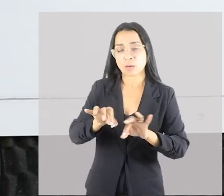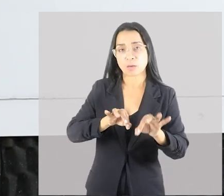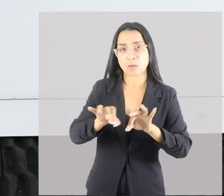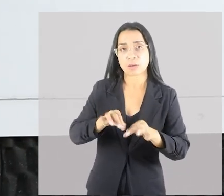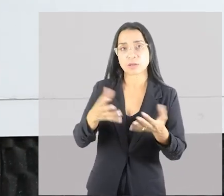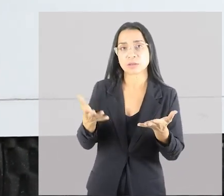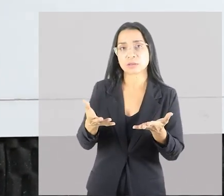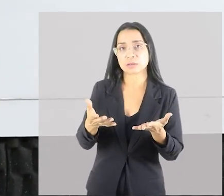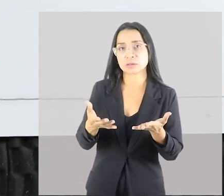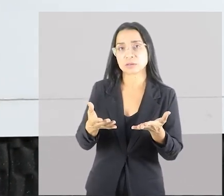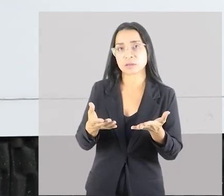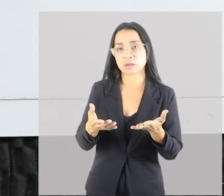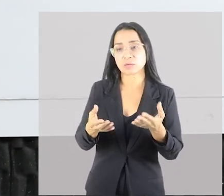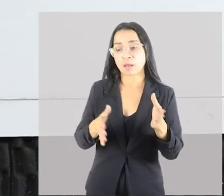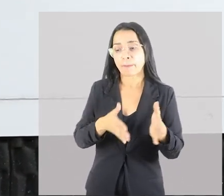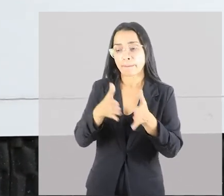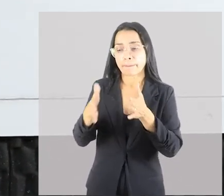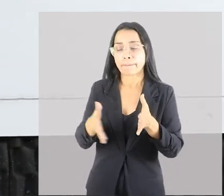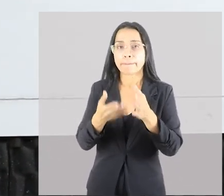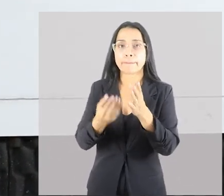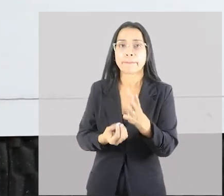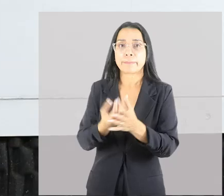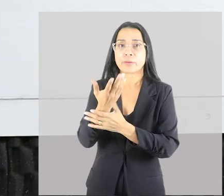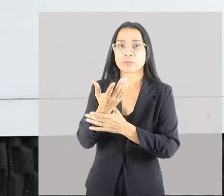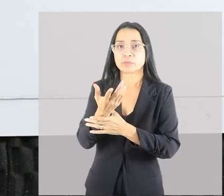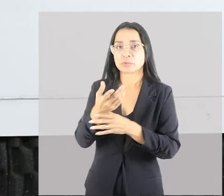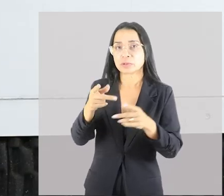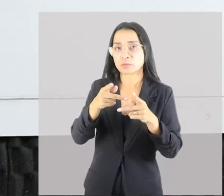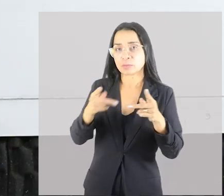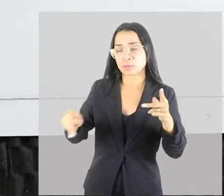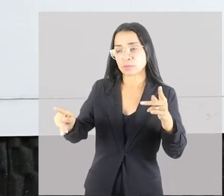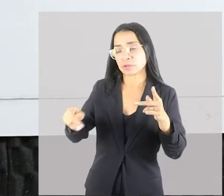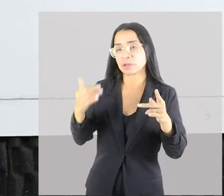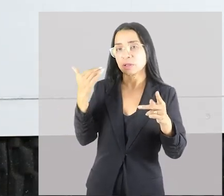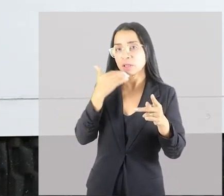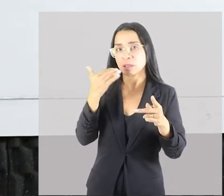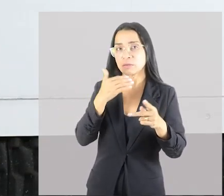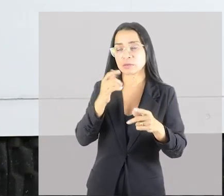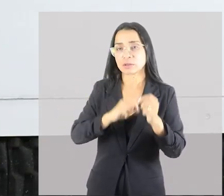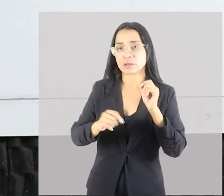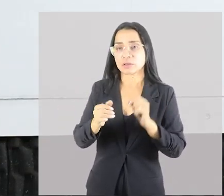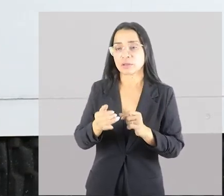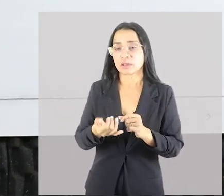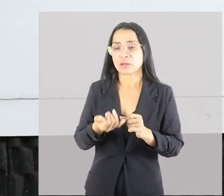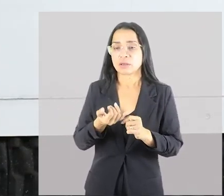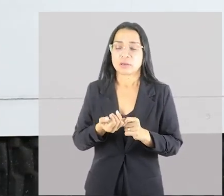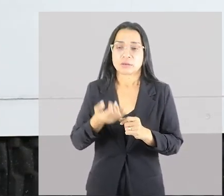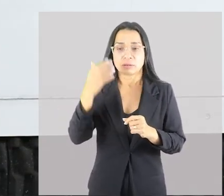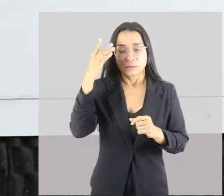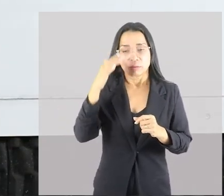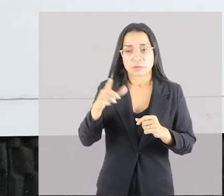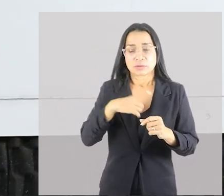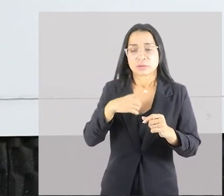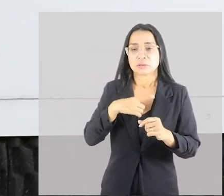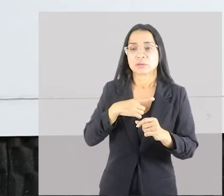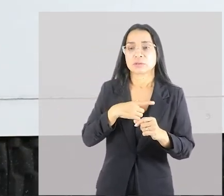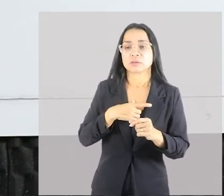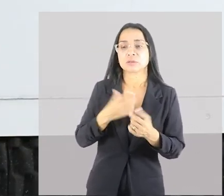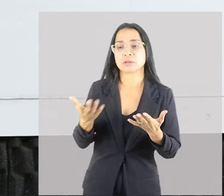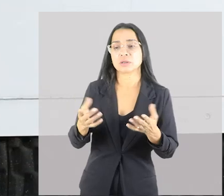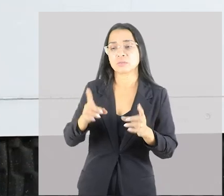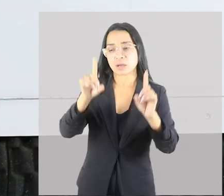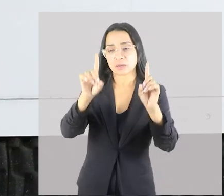Então, imaginem da seguinte maneira, eu tenho uma deficiência, né, na produção ali